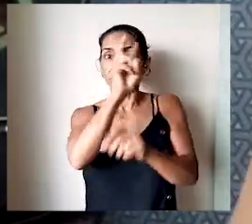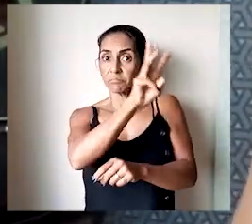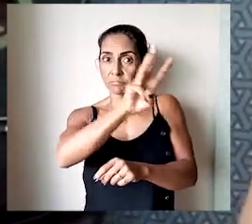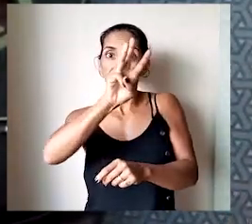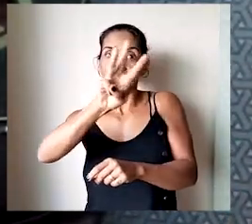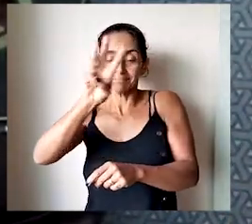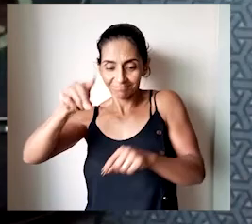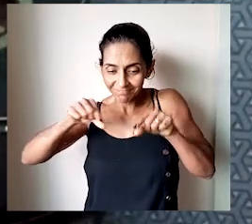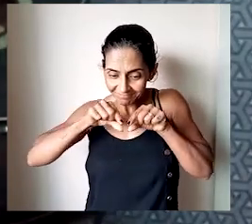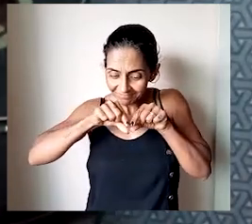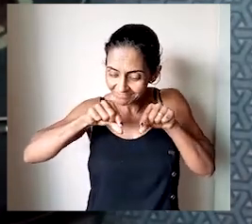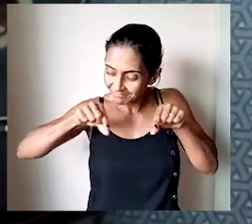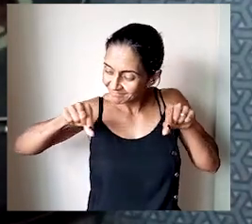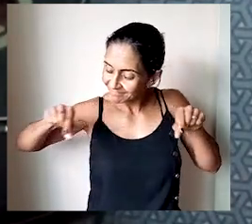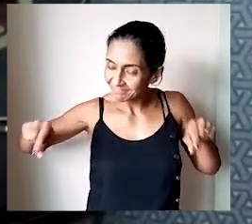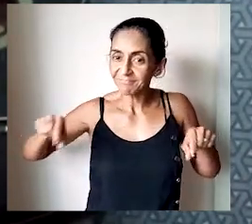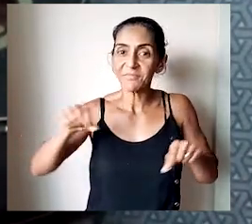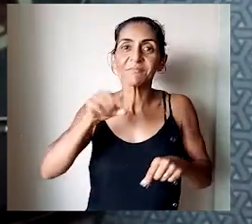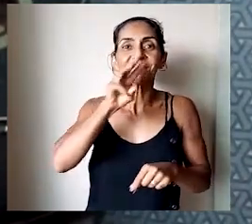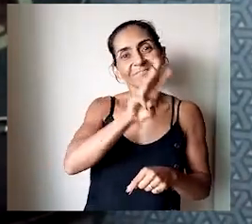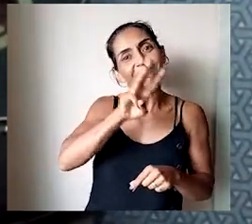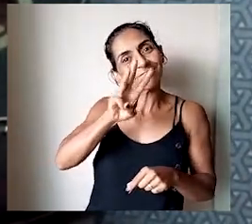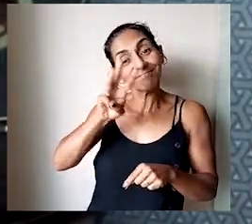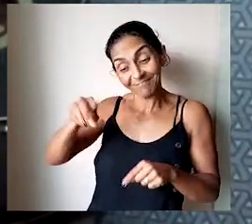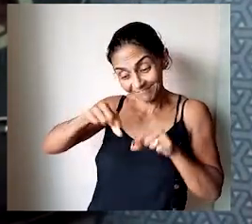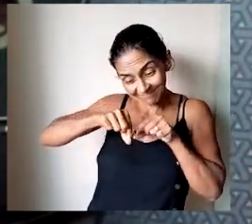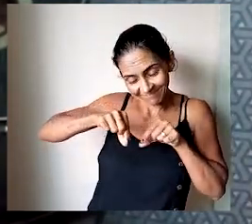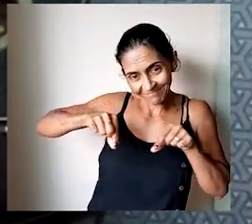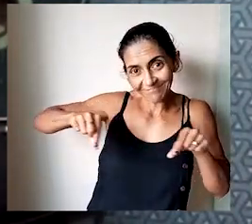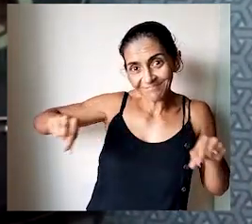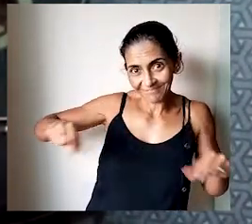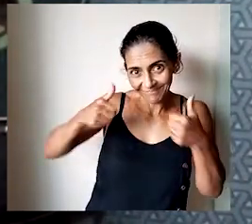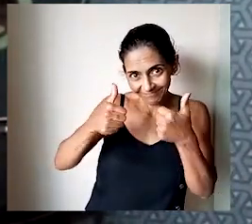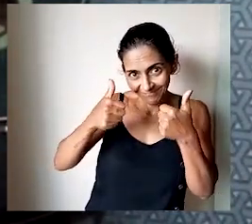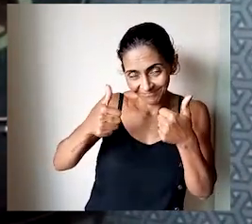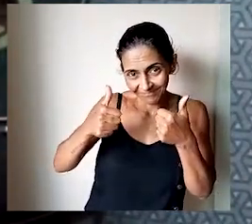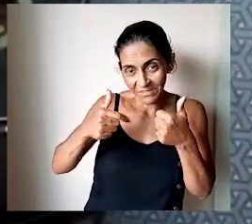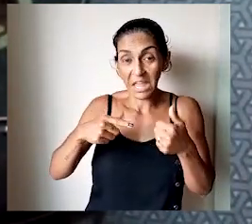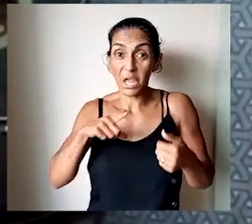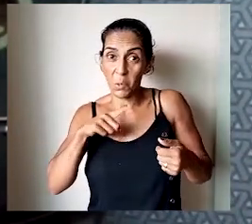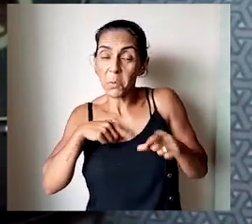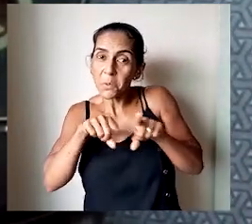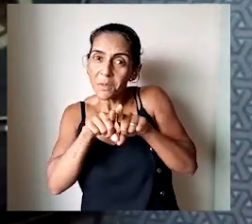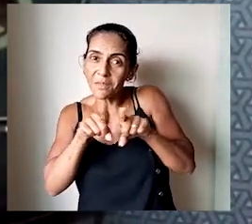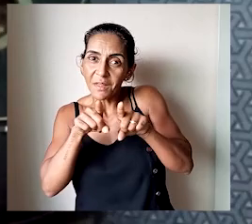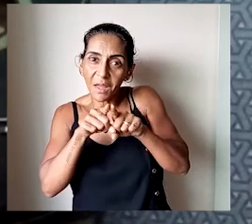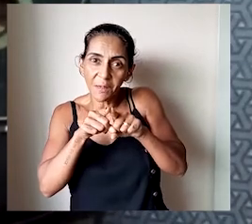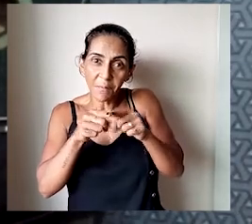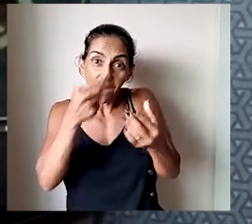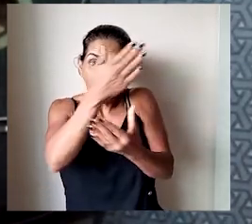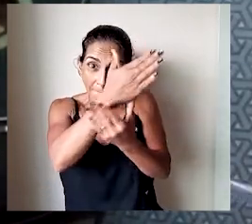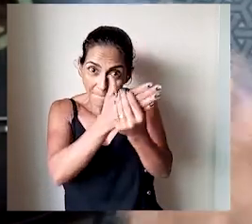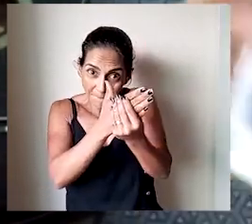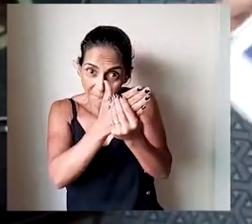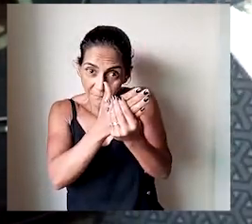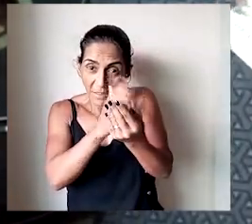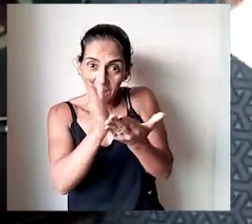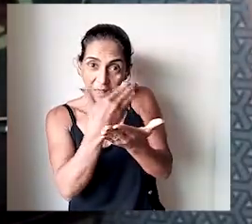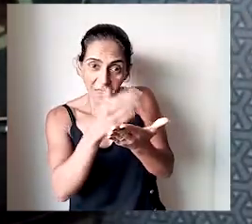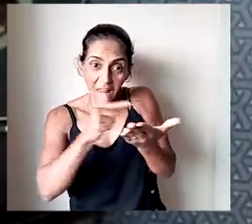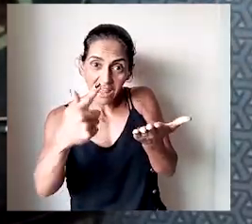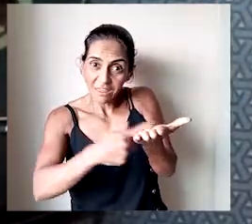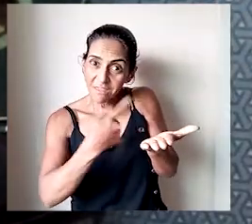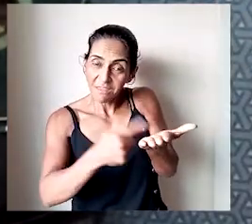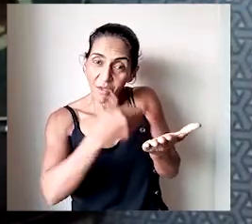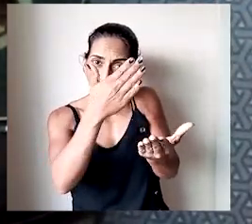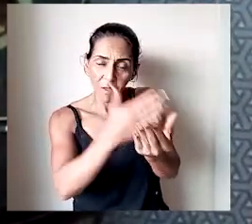ó, lindíssimo, vai pra minha prateleira. Ai, tô apaixonada nele. Inclusive, meu marca-página eu uso para outros livros também que eu tô lendo. Eu não